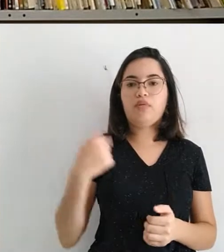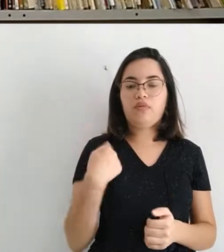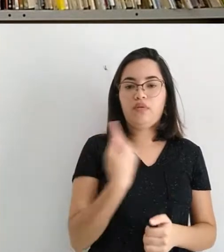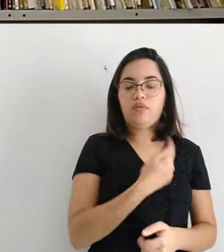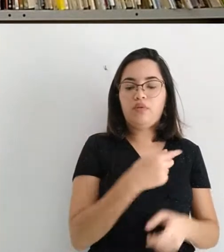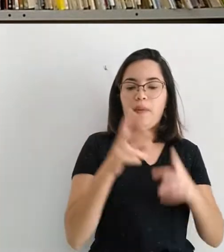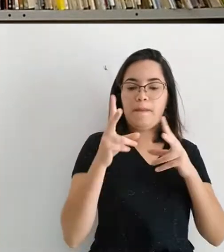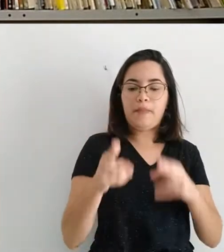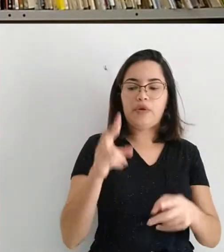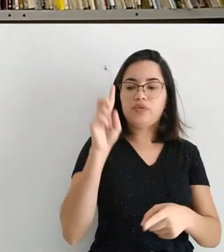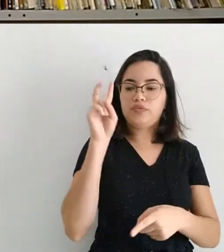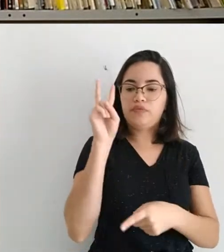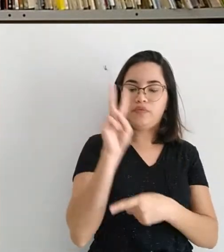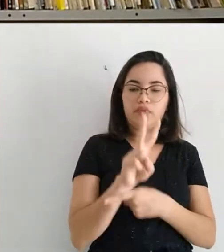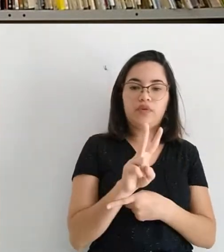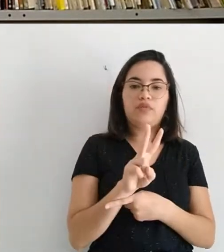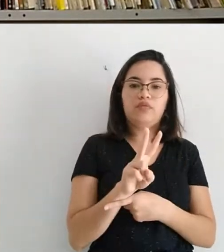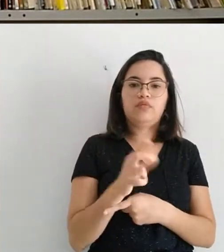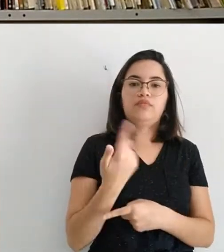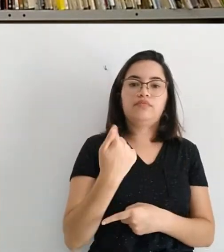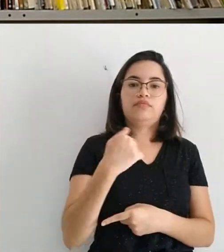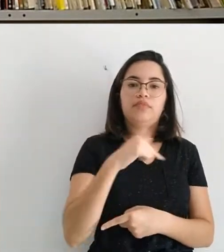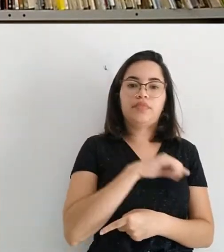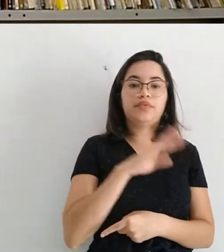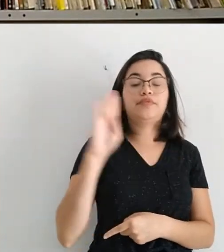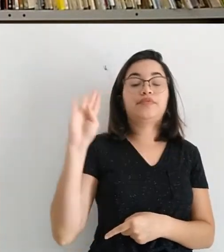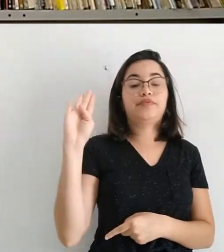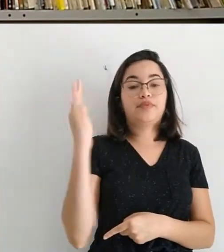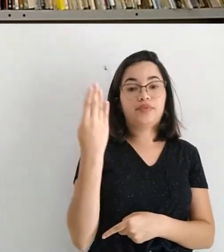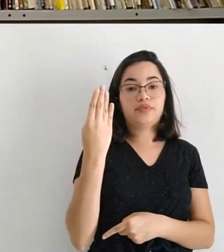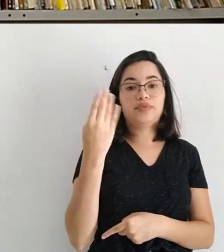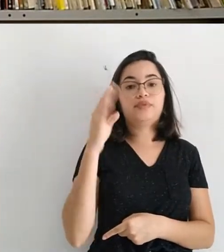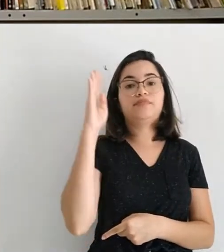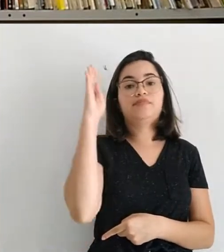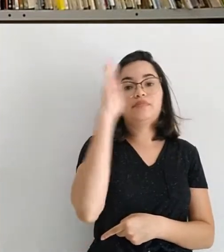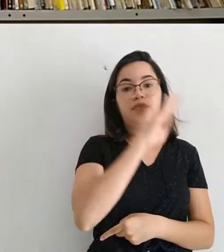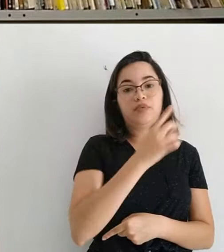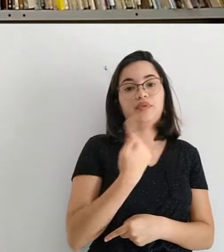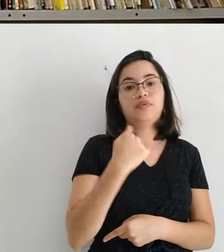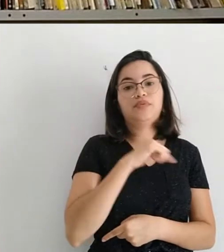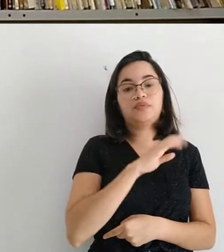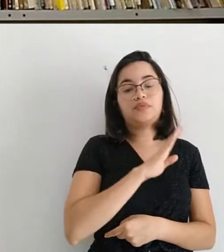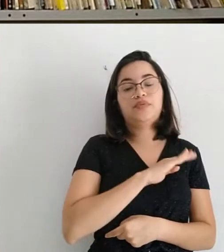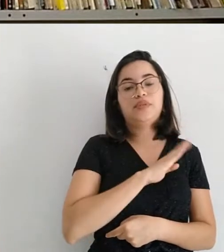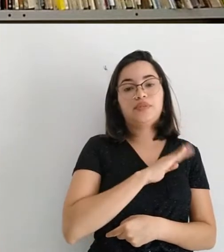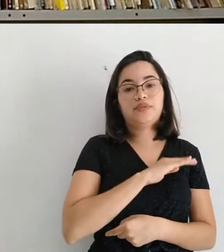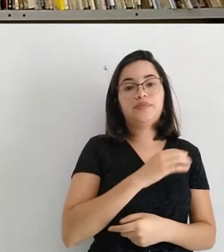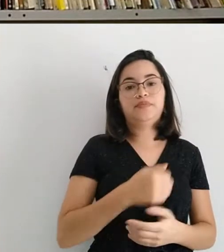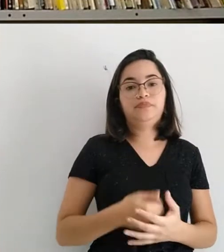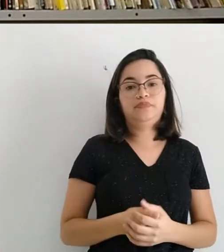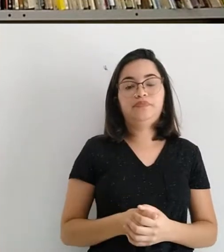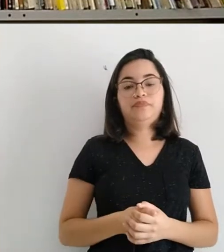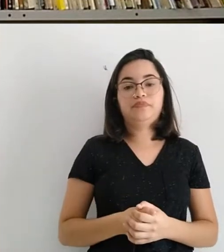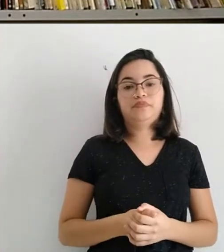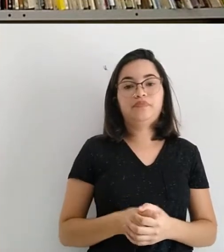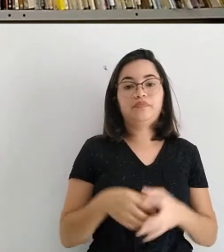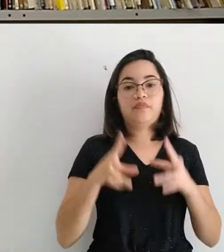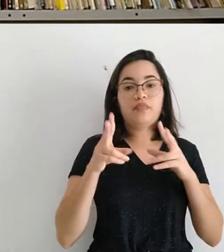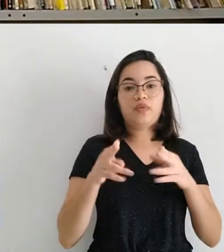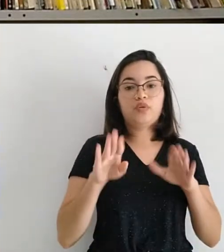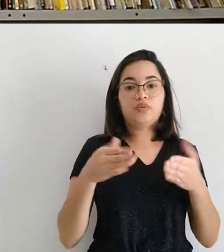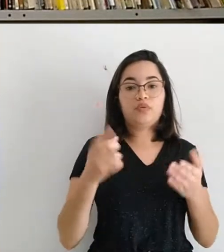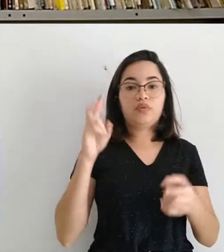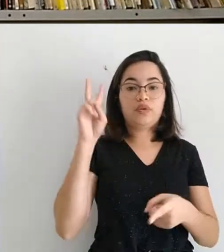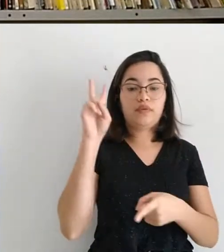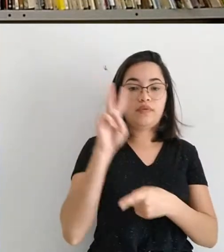nós, né? Mesmo vendo a nossa falsidade, a maldade em nosso coração, mesmo quando